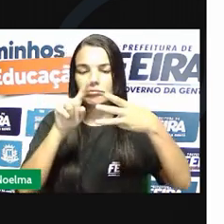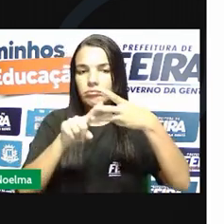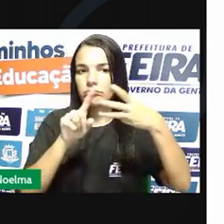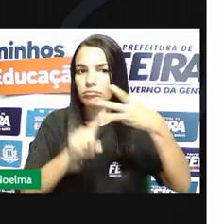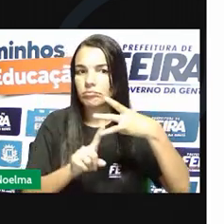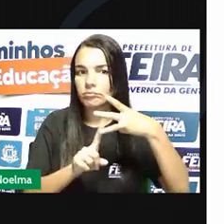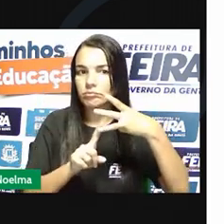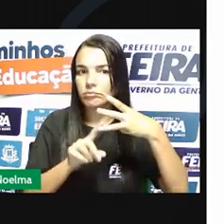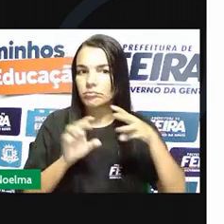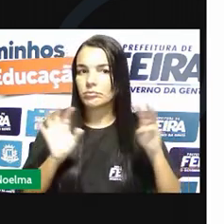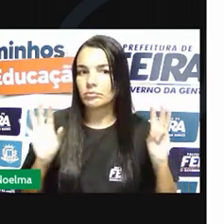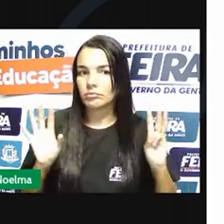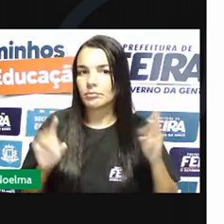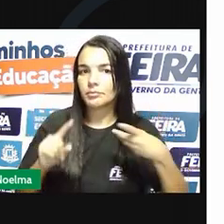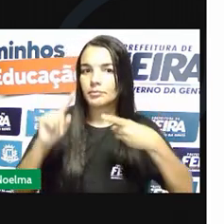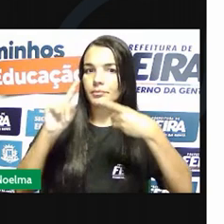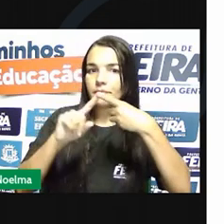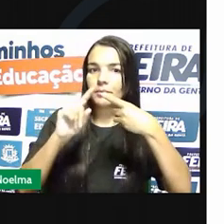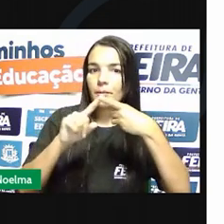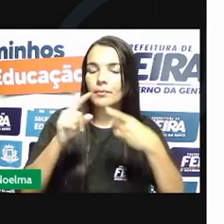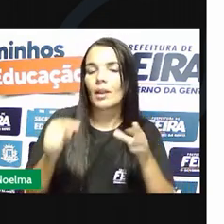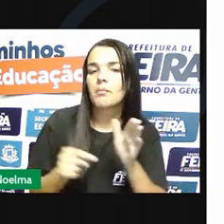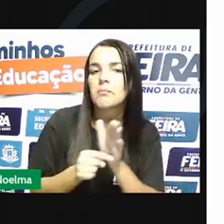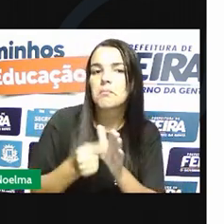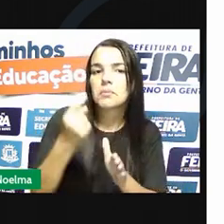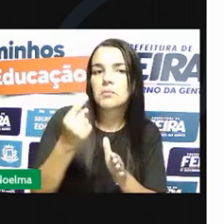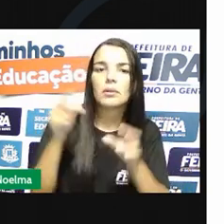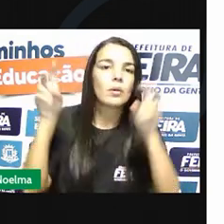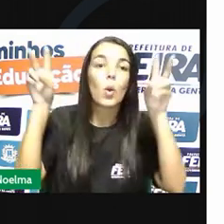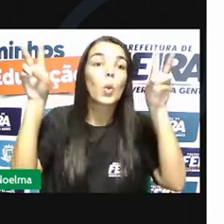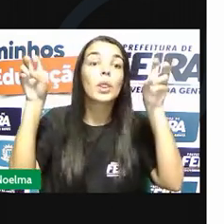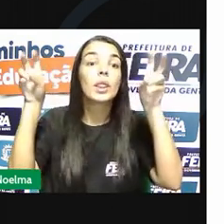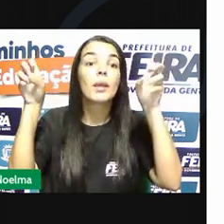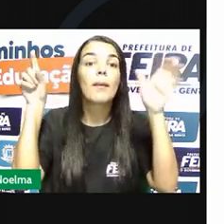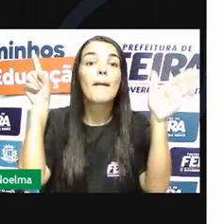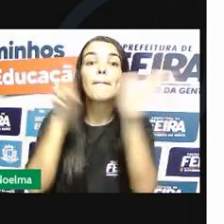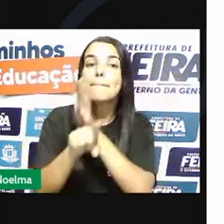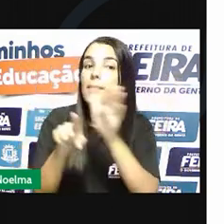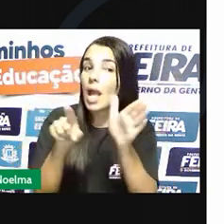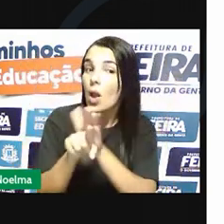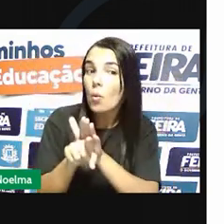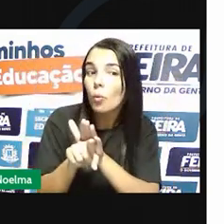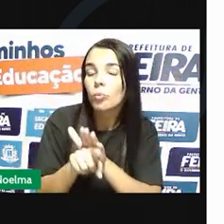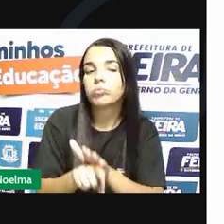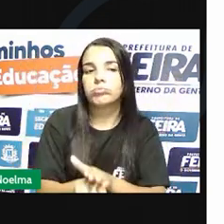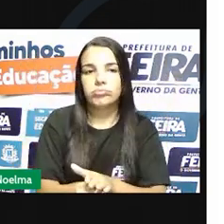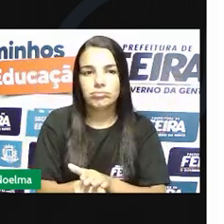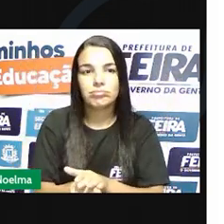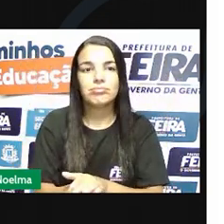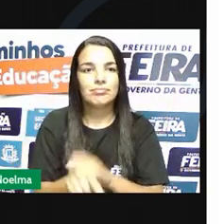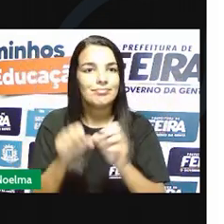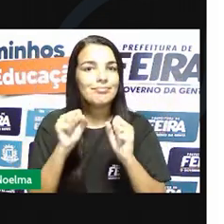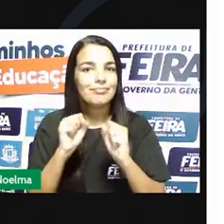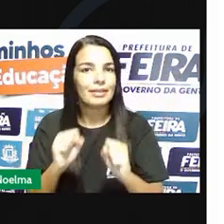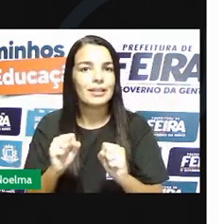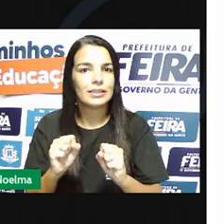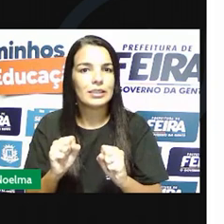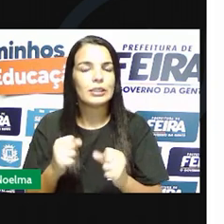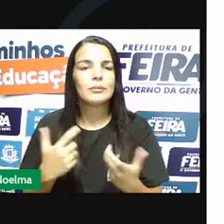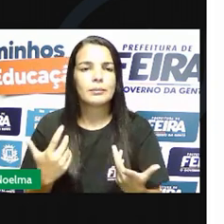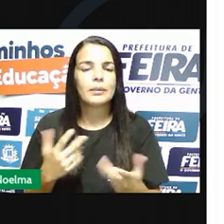uma dissertação legal. Primeira coisa, transforme o seu tema numa pergunta. Então, beleza, a intolerância